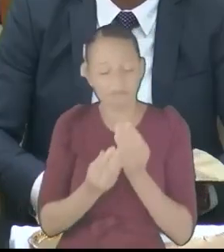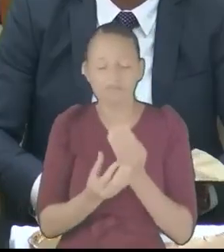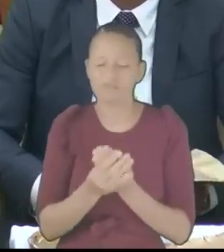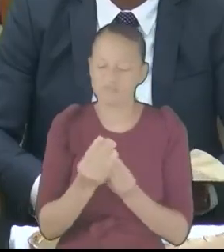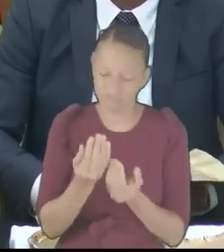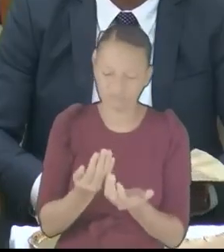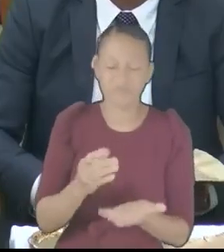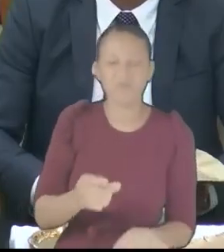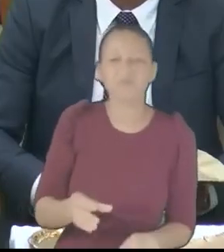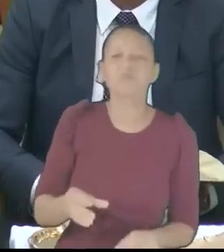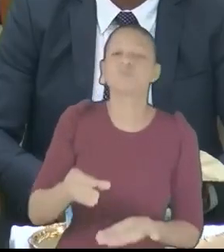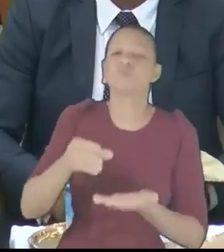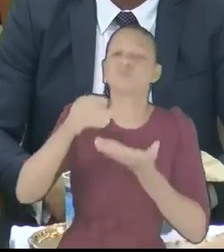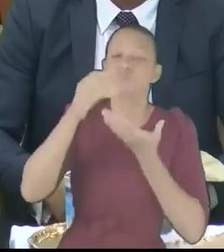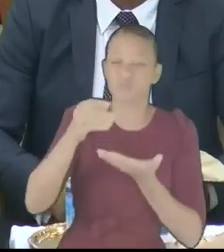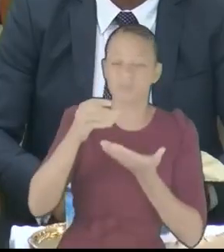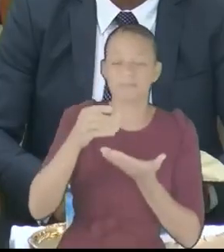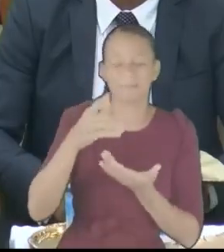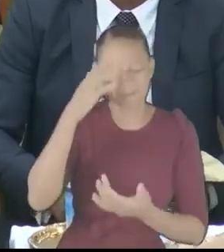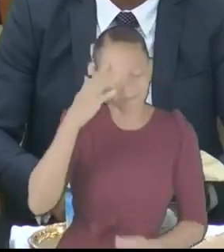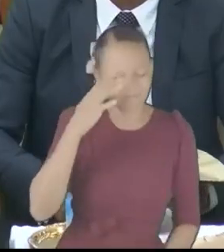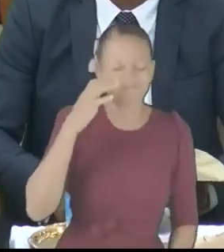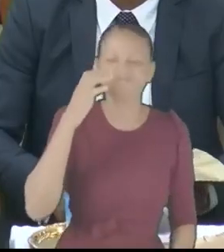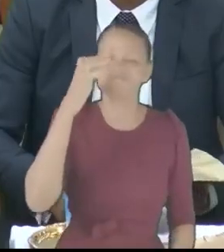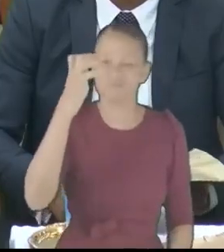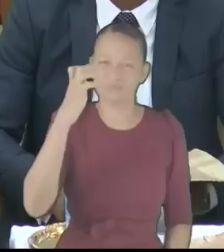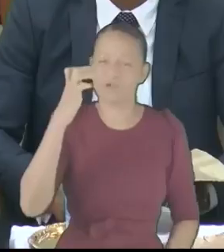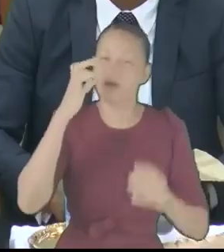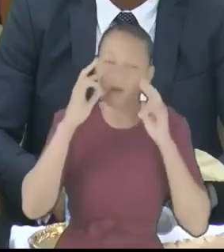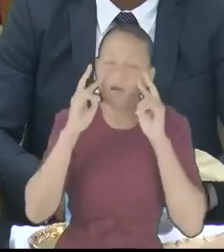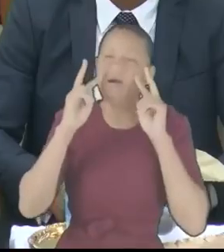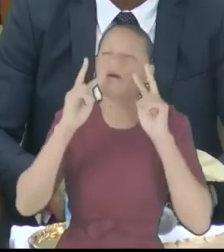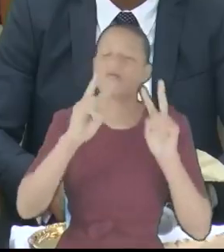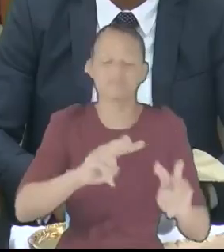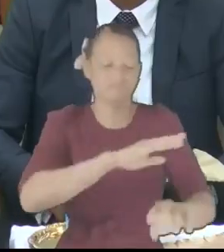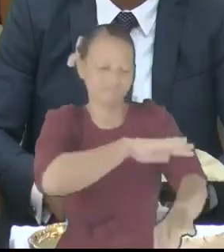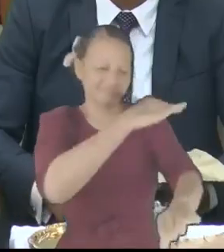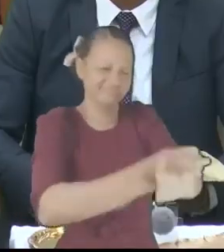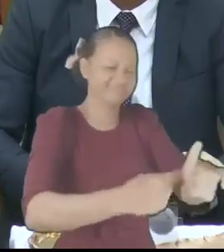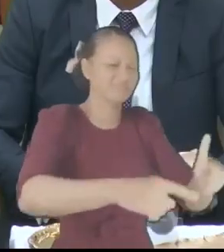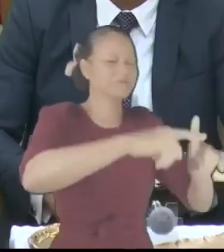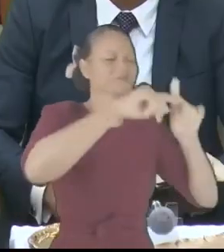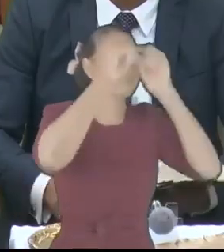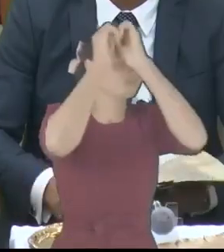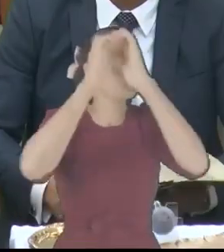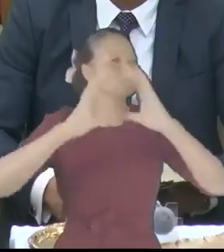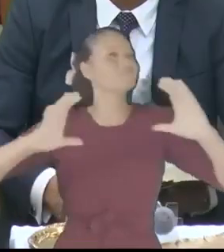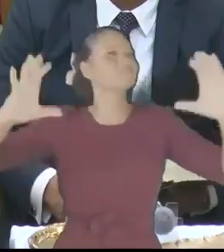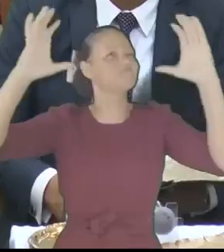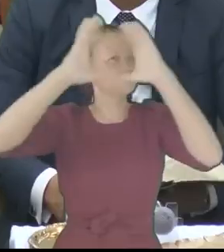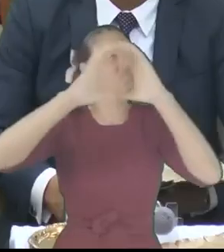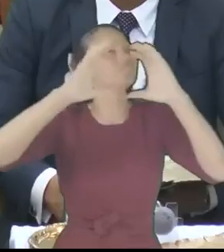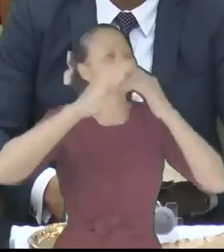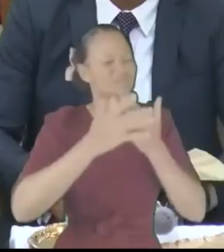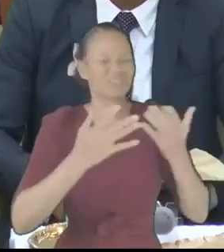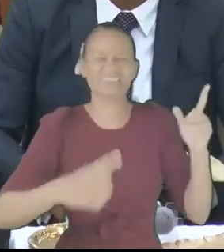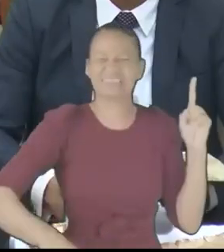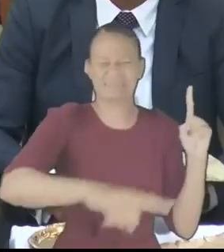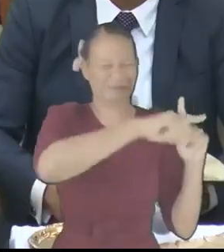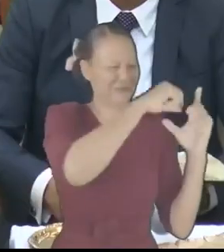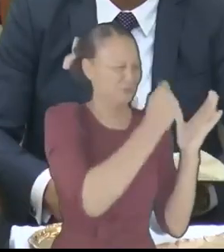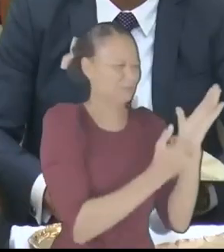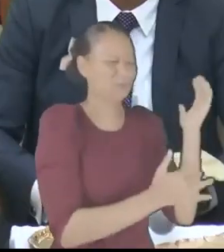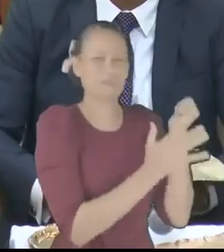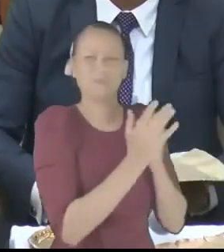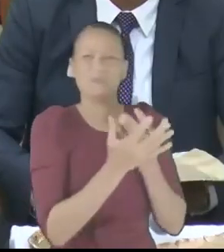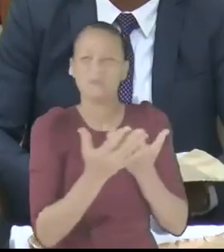o cálice, você pela fé olhe para o Calvário, pela fé você olhe para a cruz,